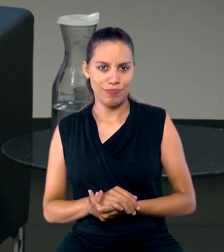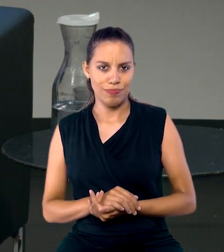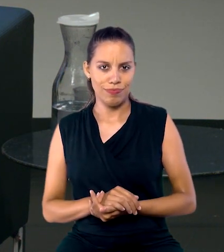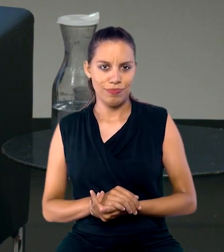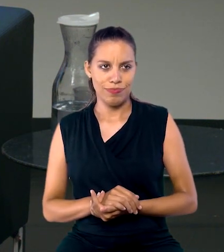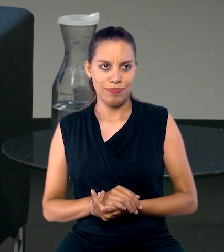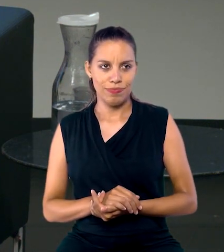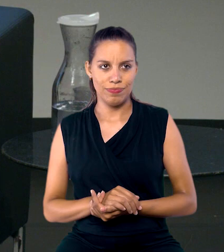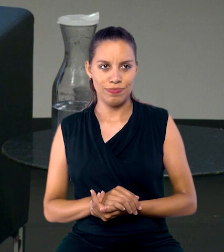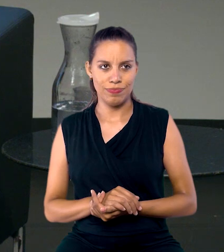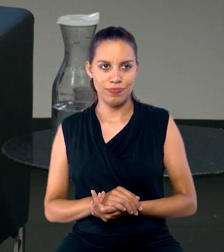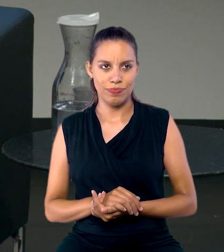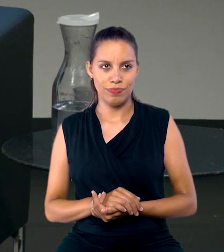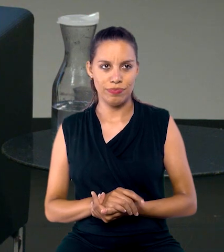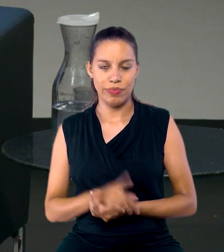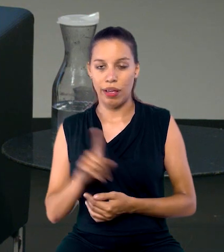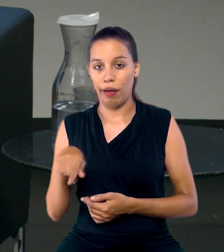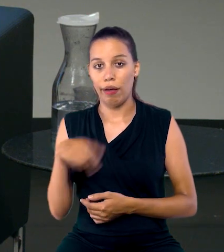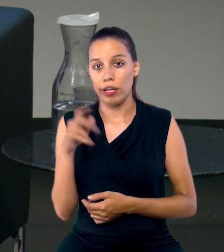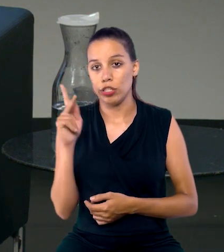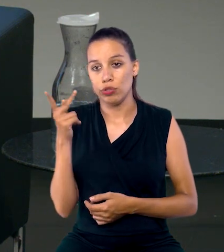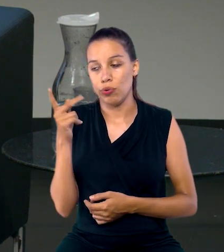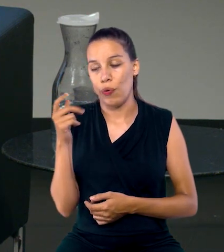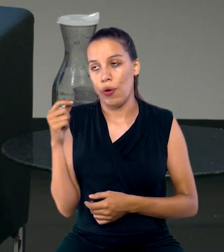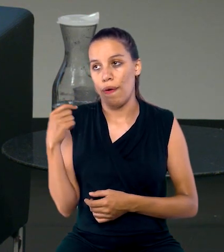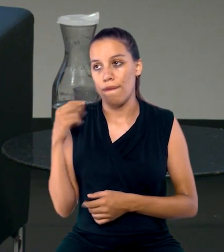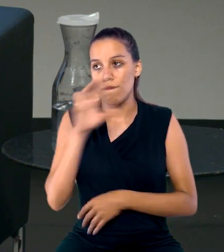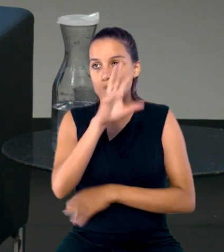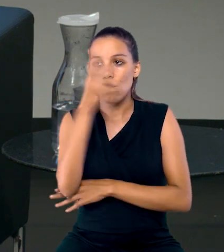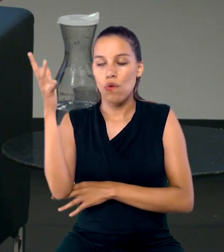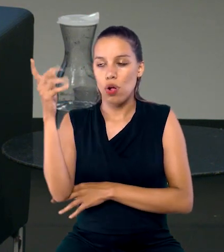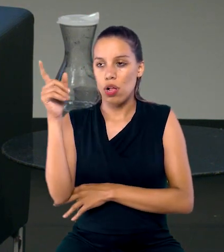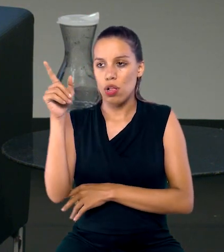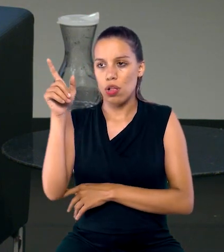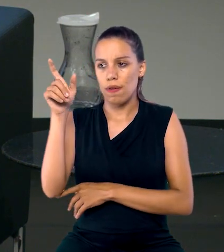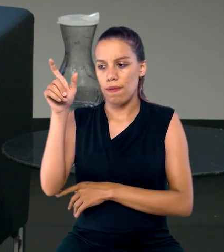Então, essa é a história da floresta.